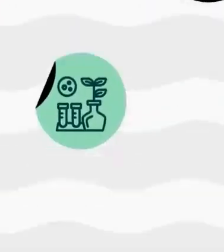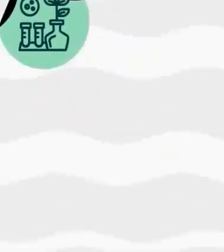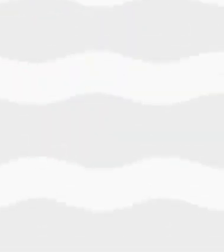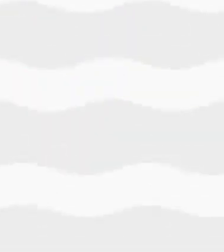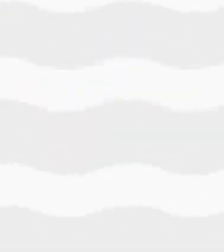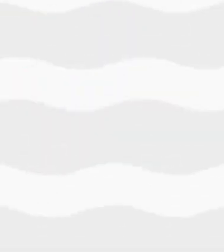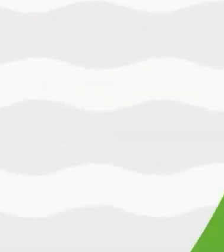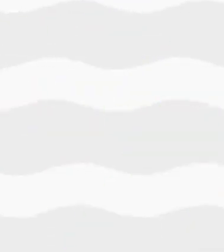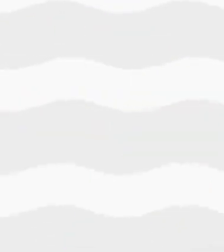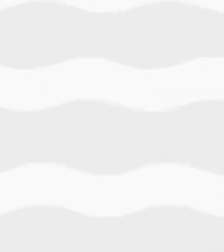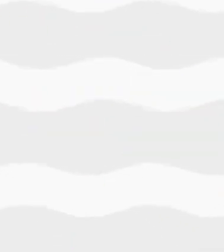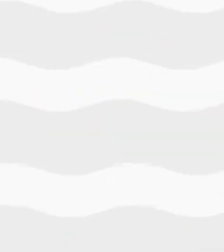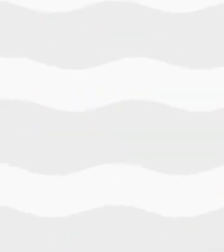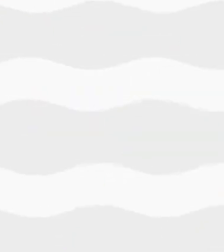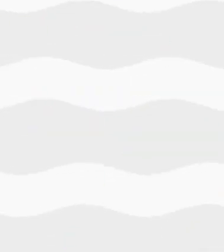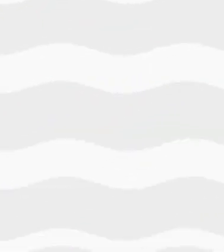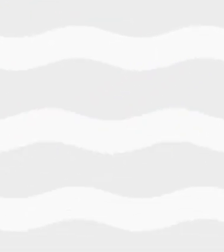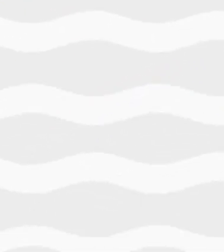s